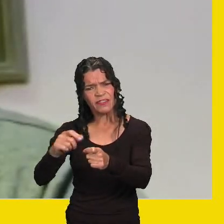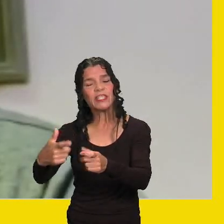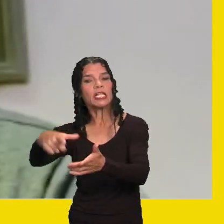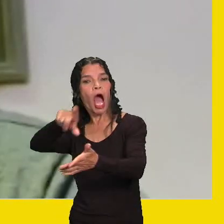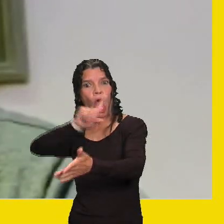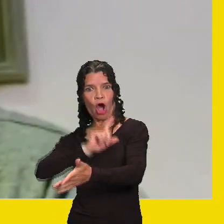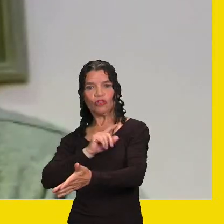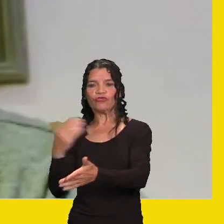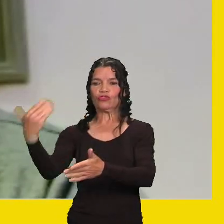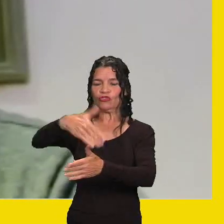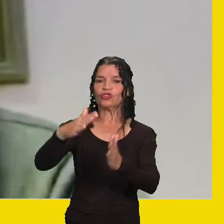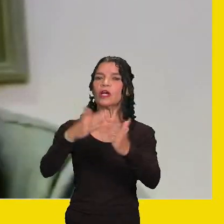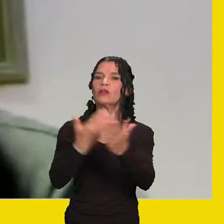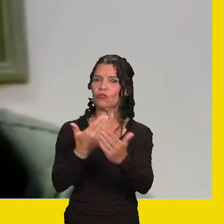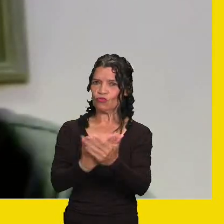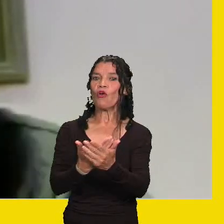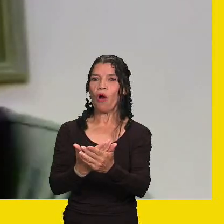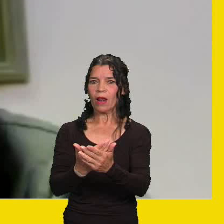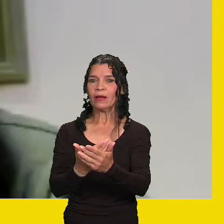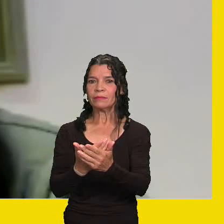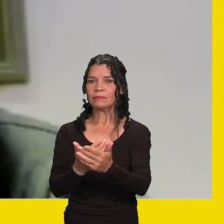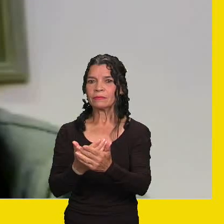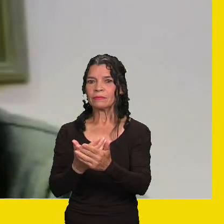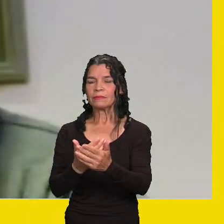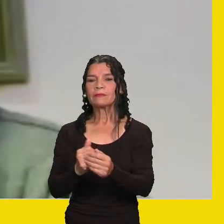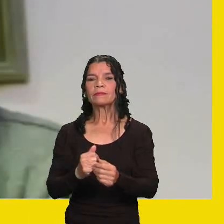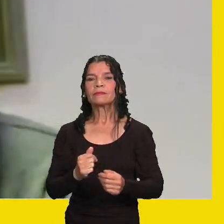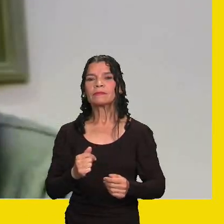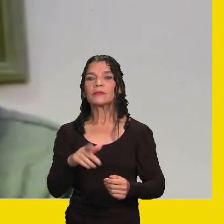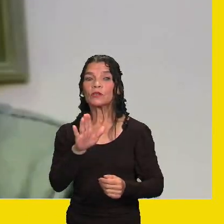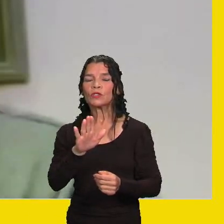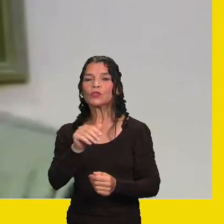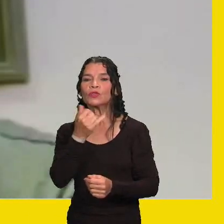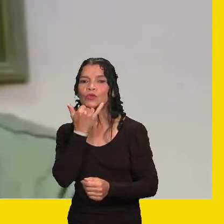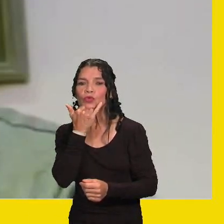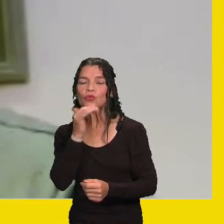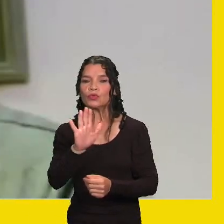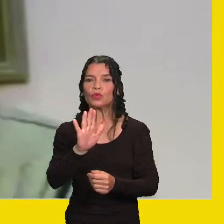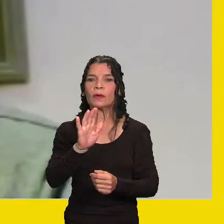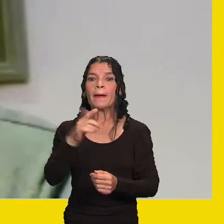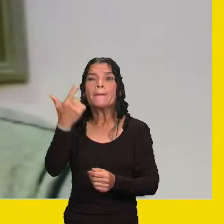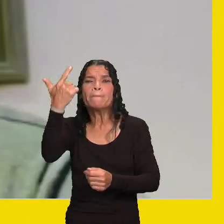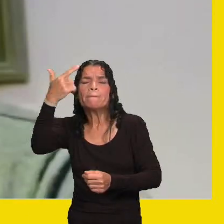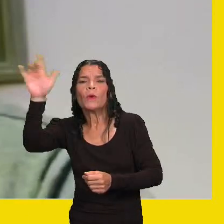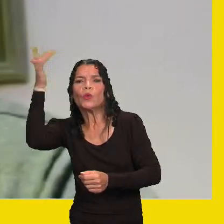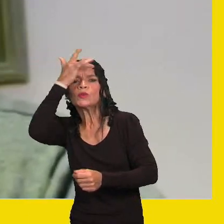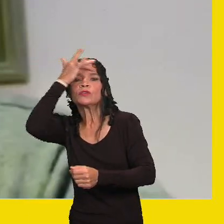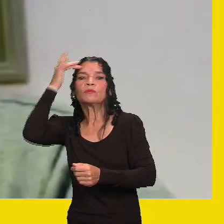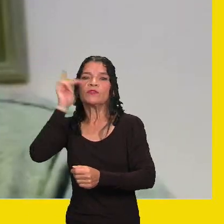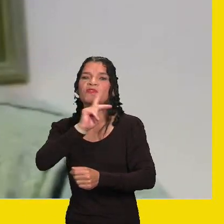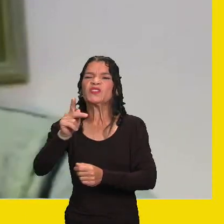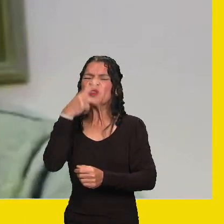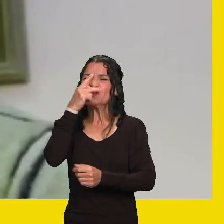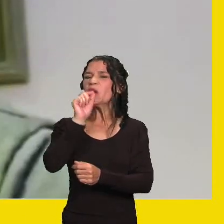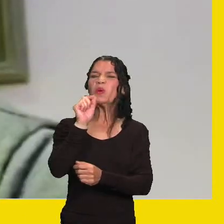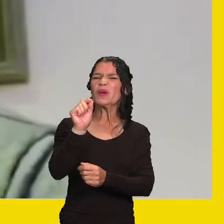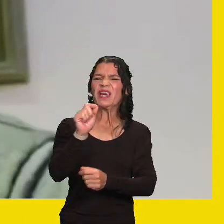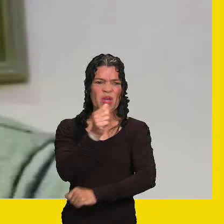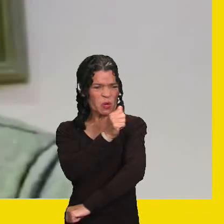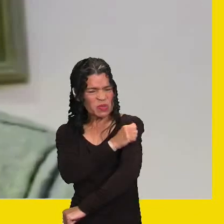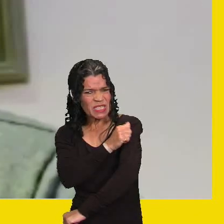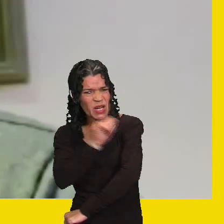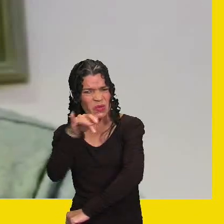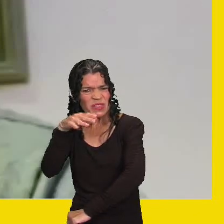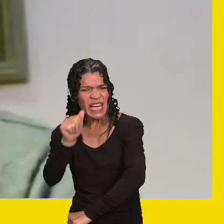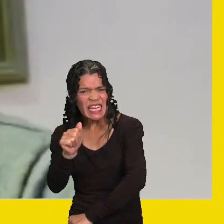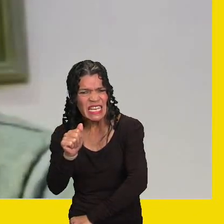gente costuma achar que... Costuma achar, não, vou fazer uma correção aqui. Ao contrário do que muitos costumam dizer, que os alunos da